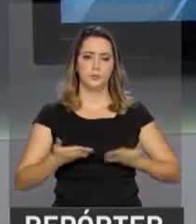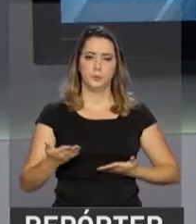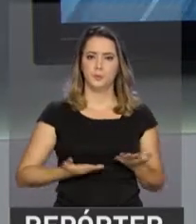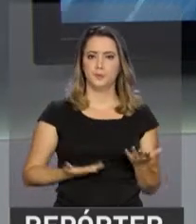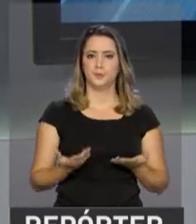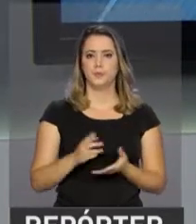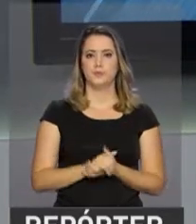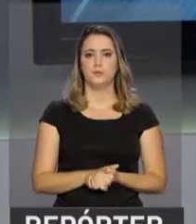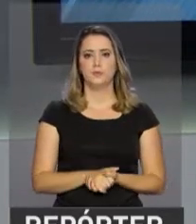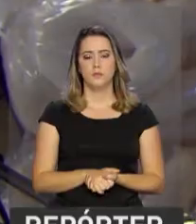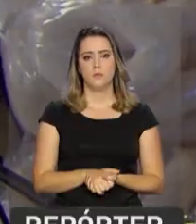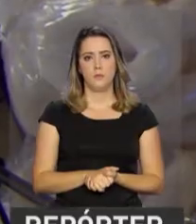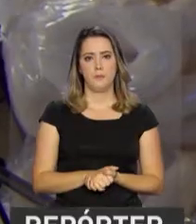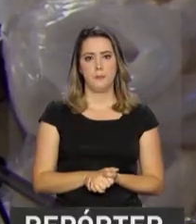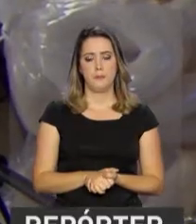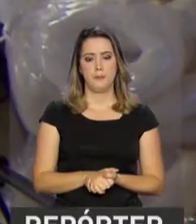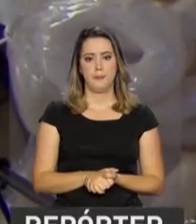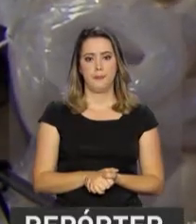serviços